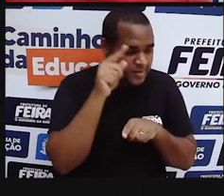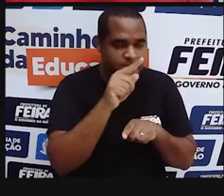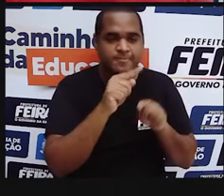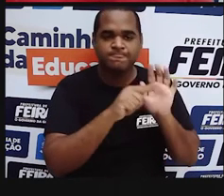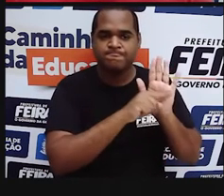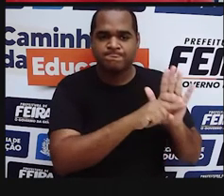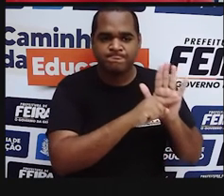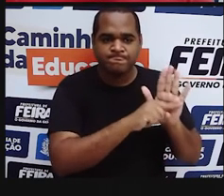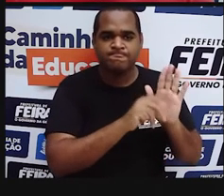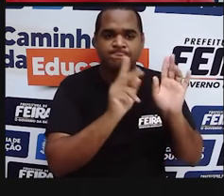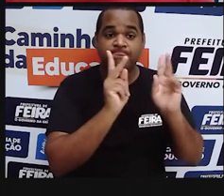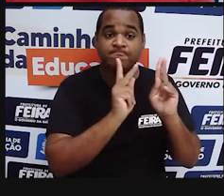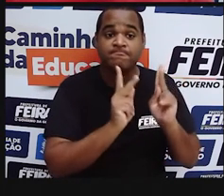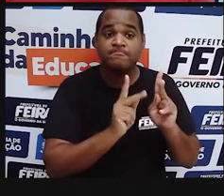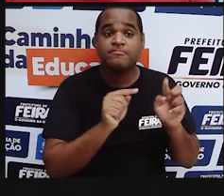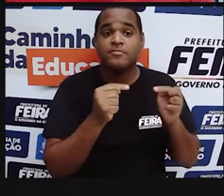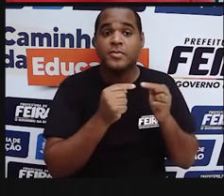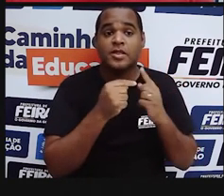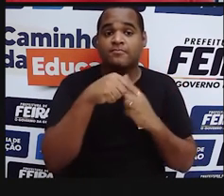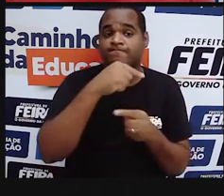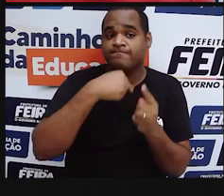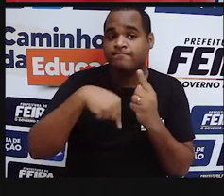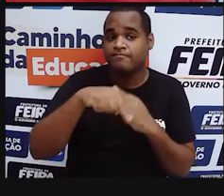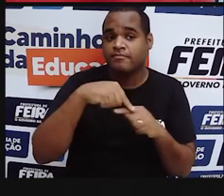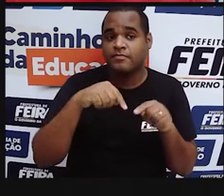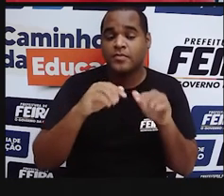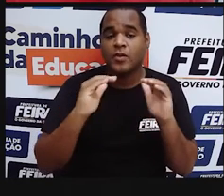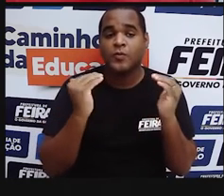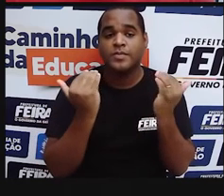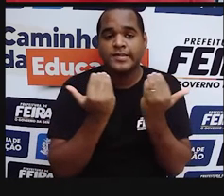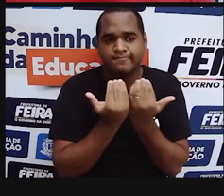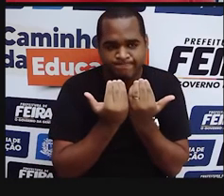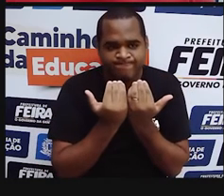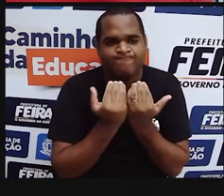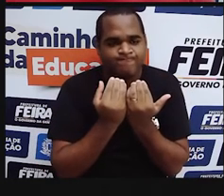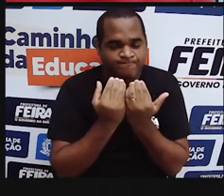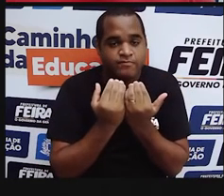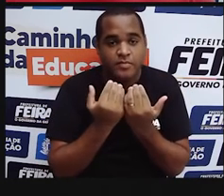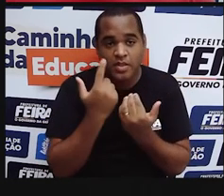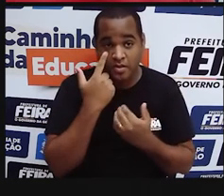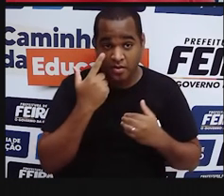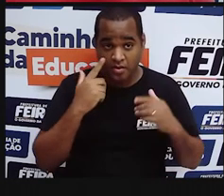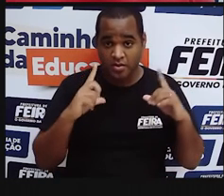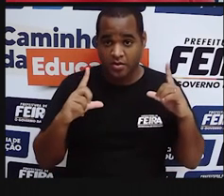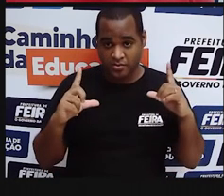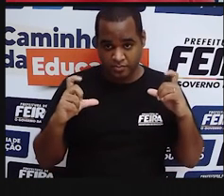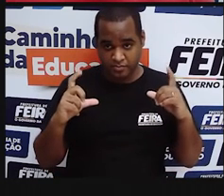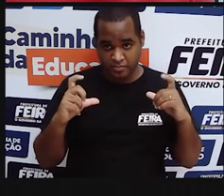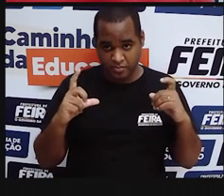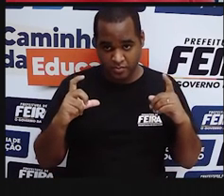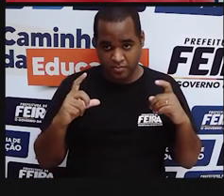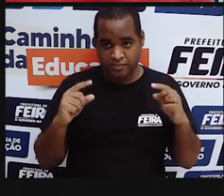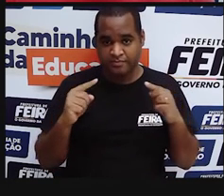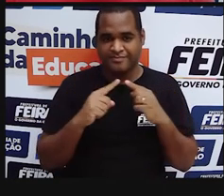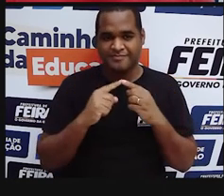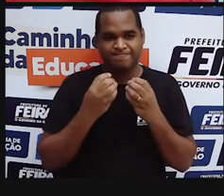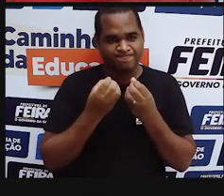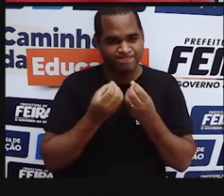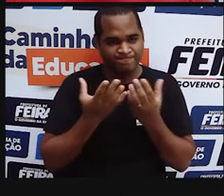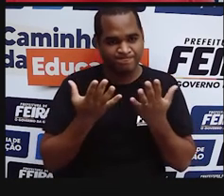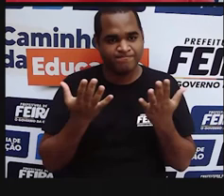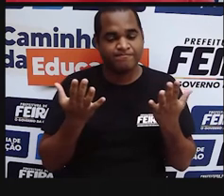pessoas que estão dividindo aquela comunidade com você. E esse é um exemplo, né? A gente vê a imagem de